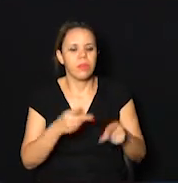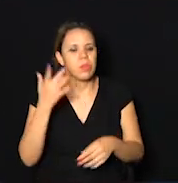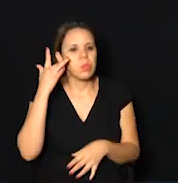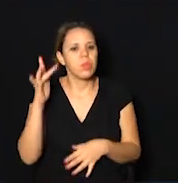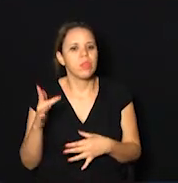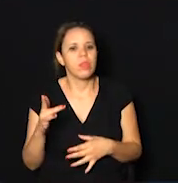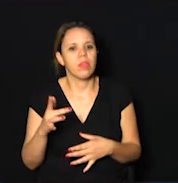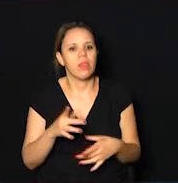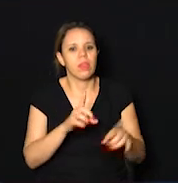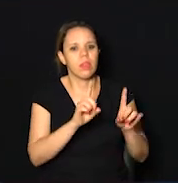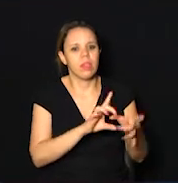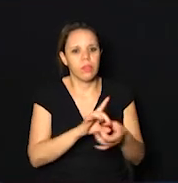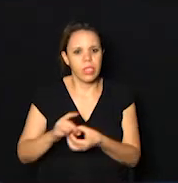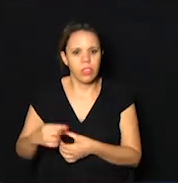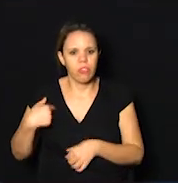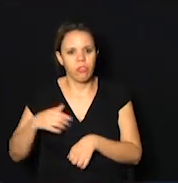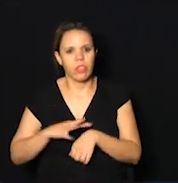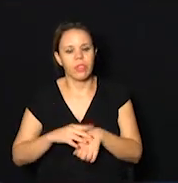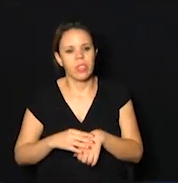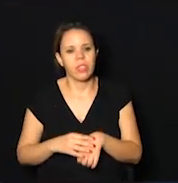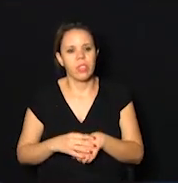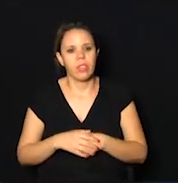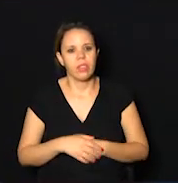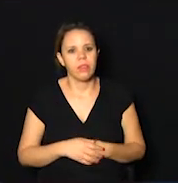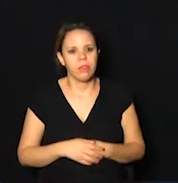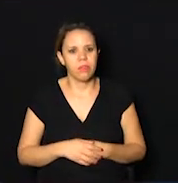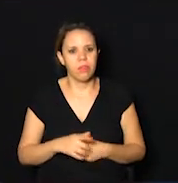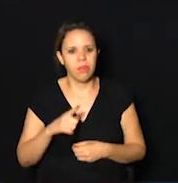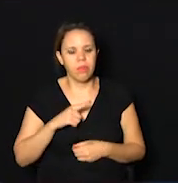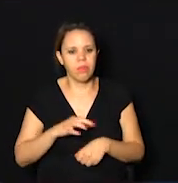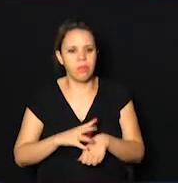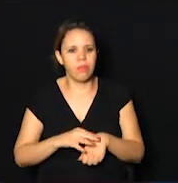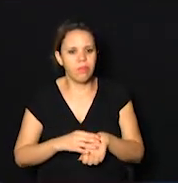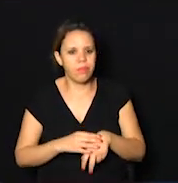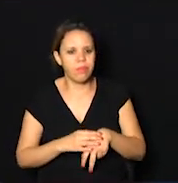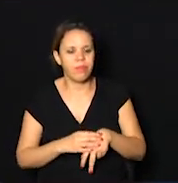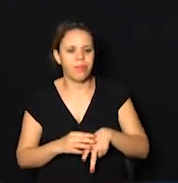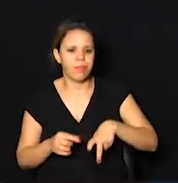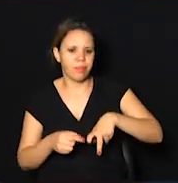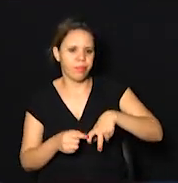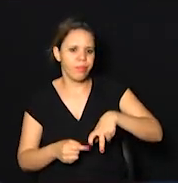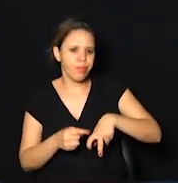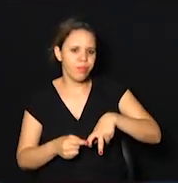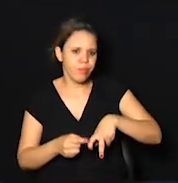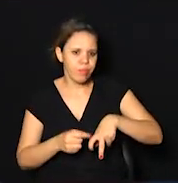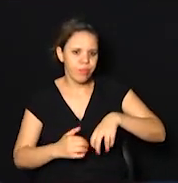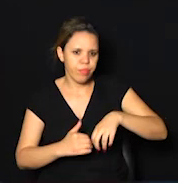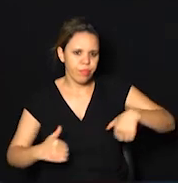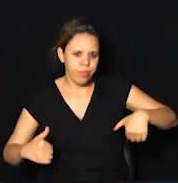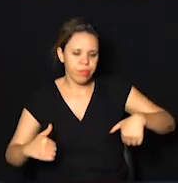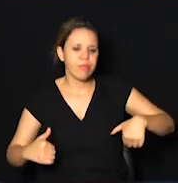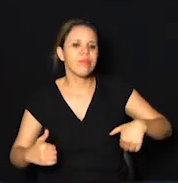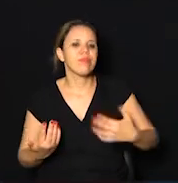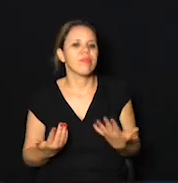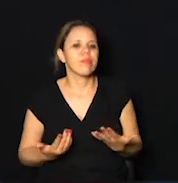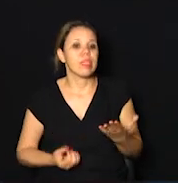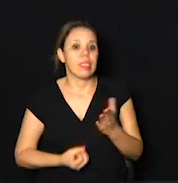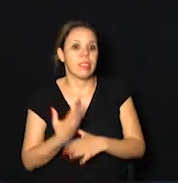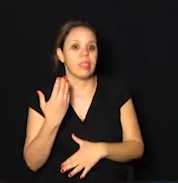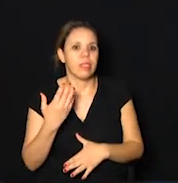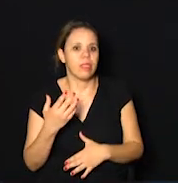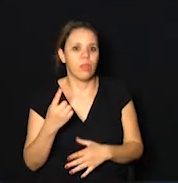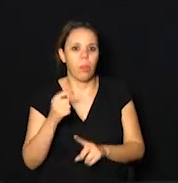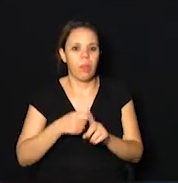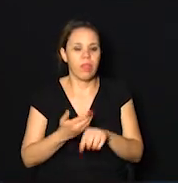muita gente não sabe é na paraolimpíada a gente tava machucado acabei tendo uma lesão no ligamento e ironia do destino